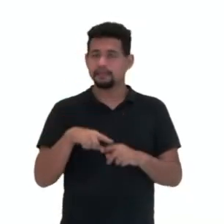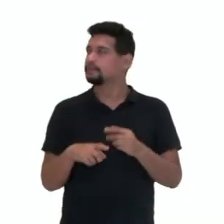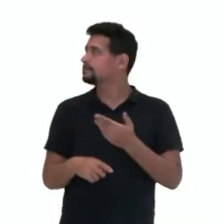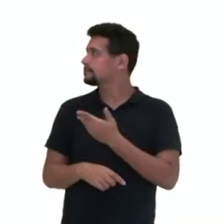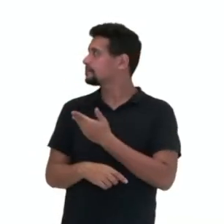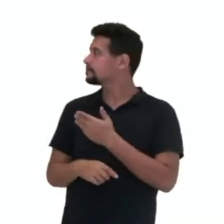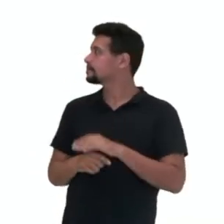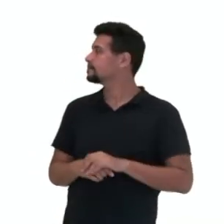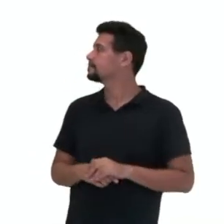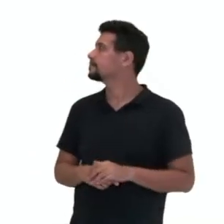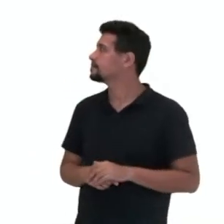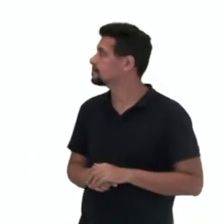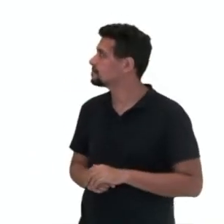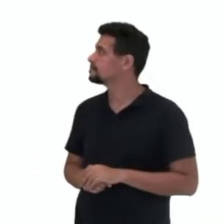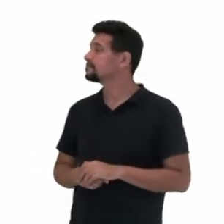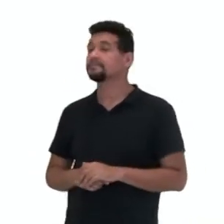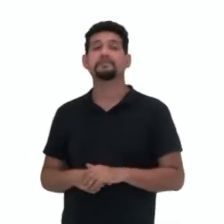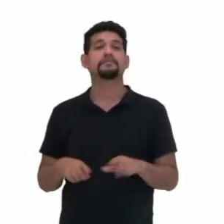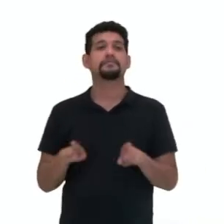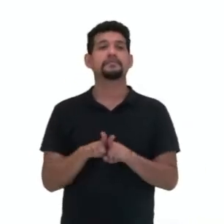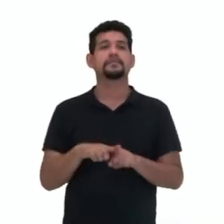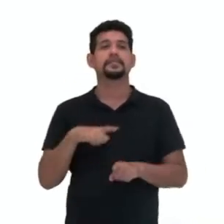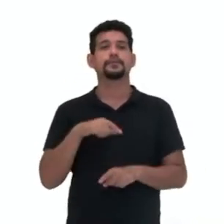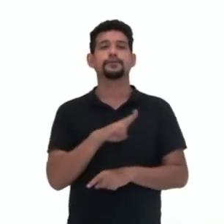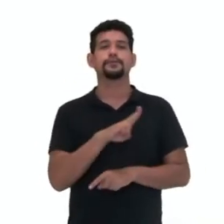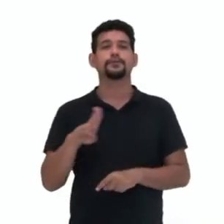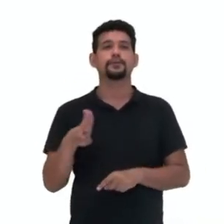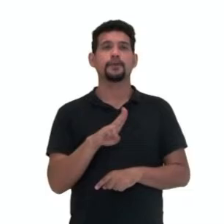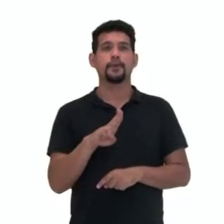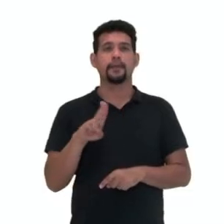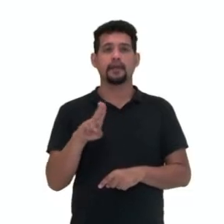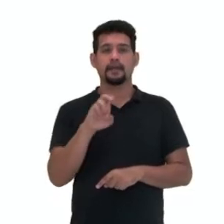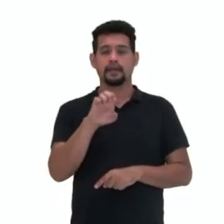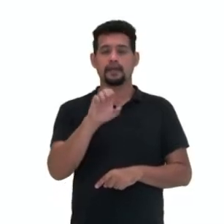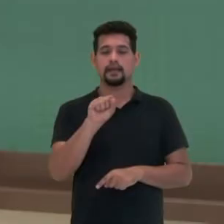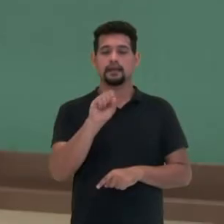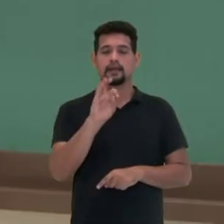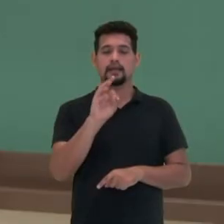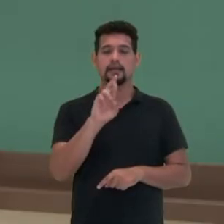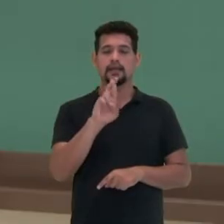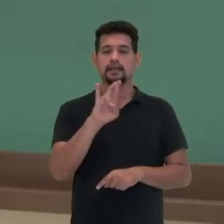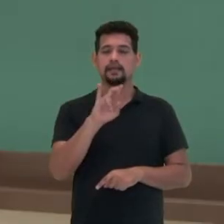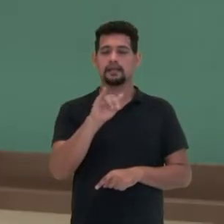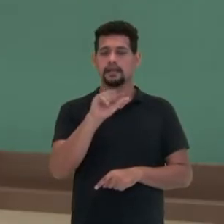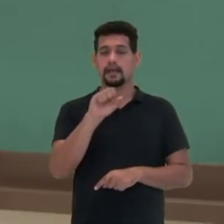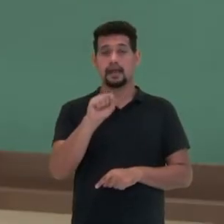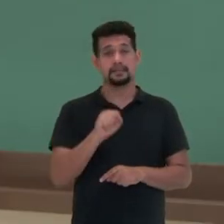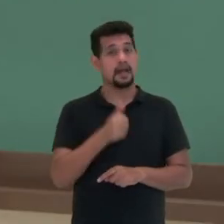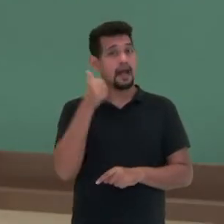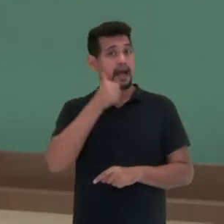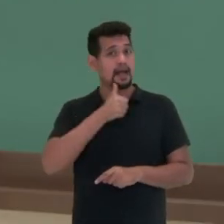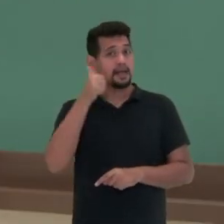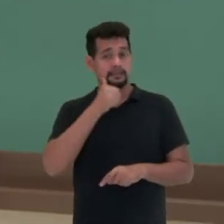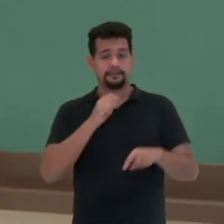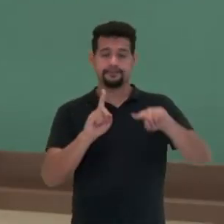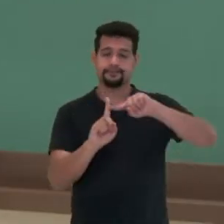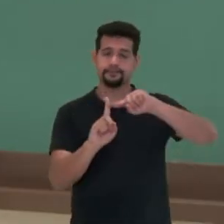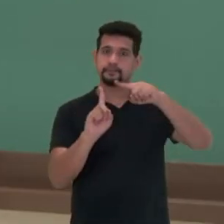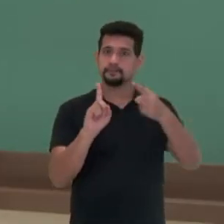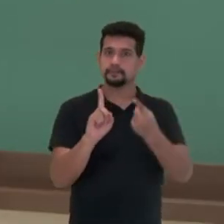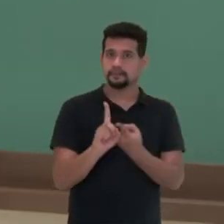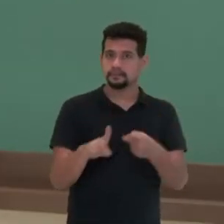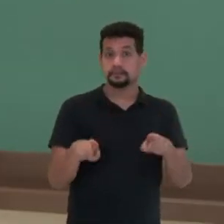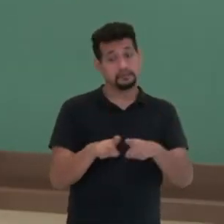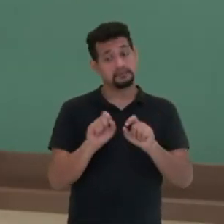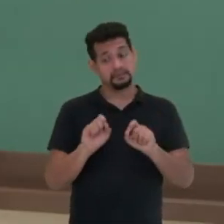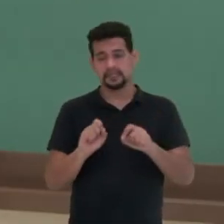Tem também as estrias, olha, observe, né? Nas pernas, a mulher quando ela está grávida, ela pode ter estrias também na barriga,